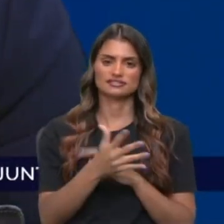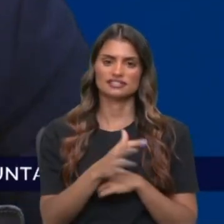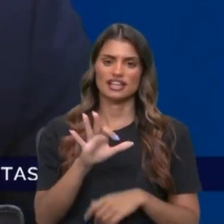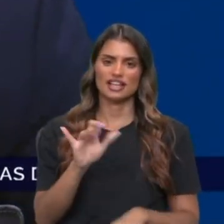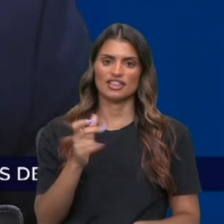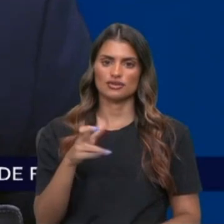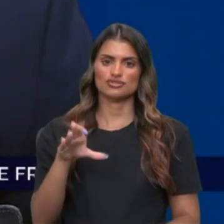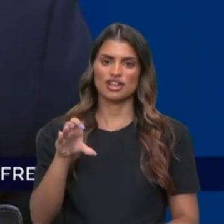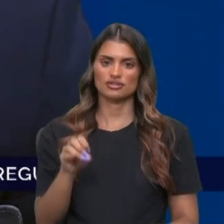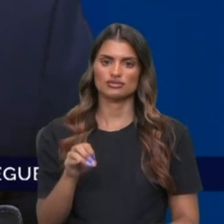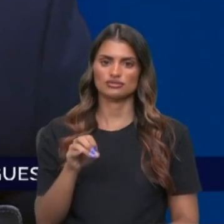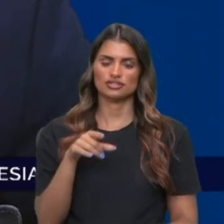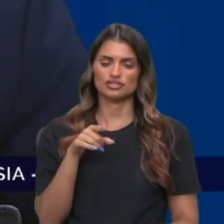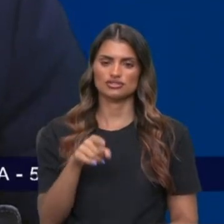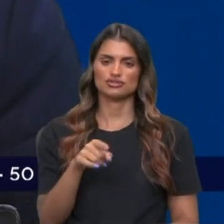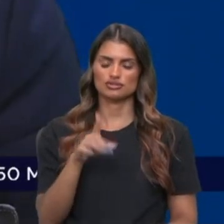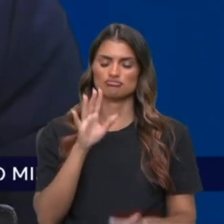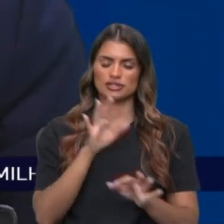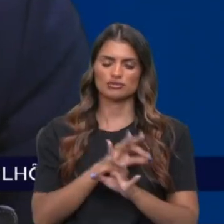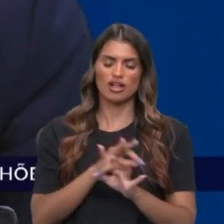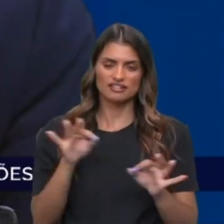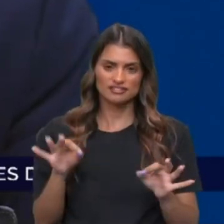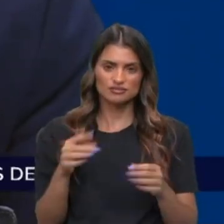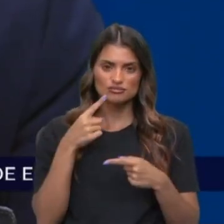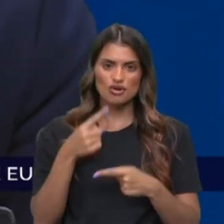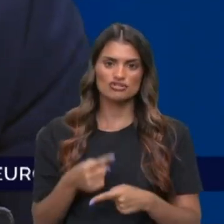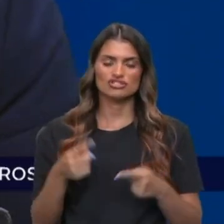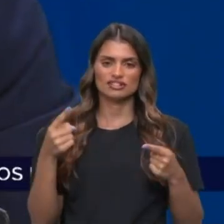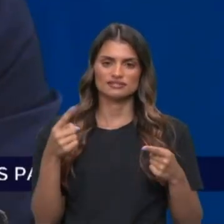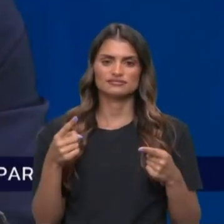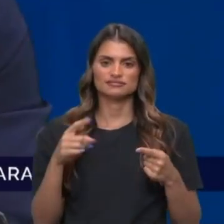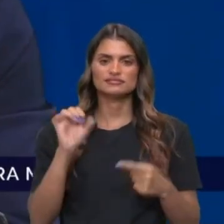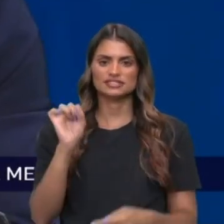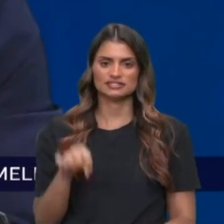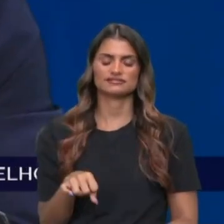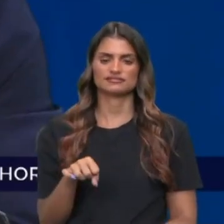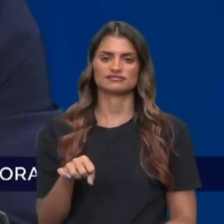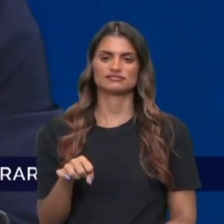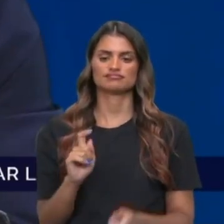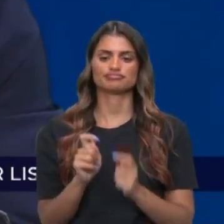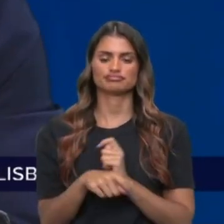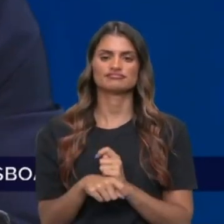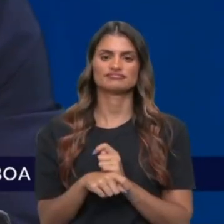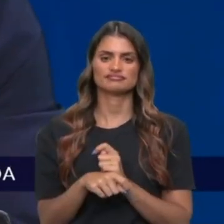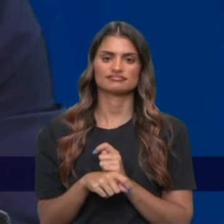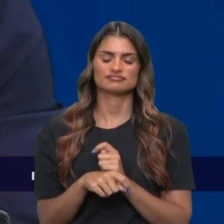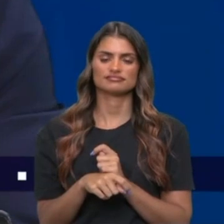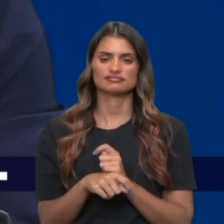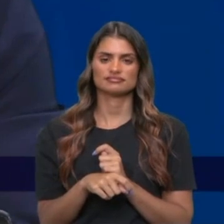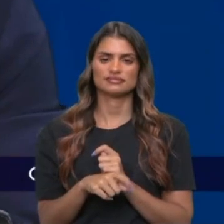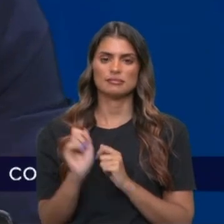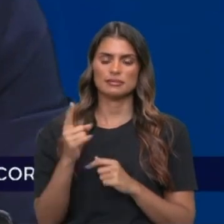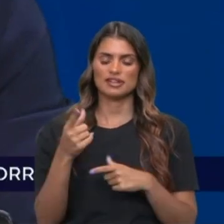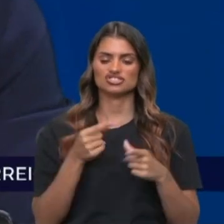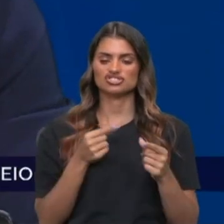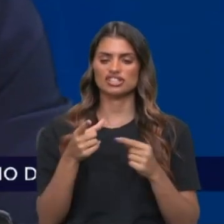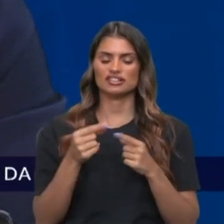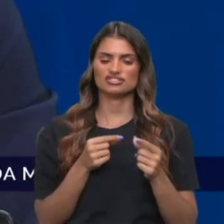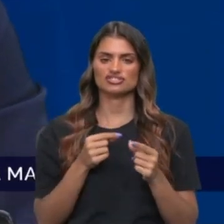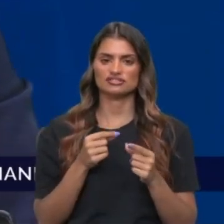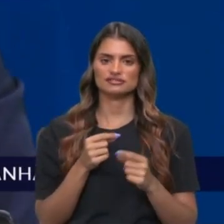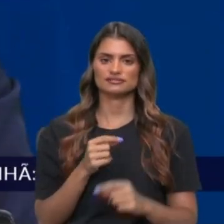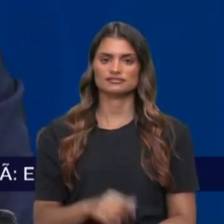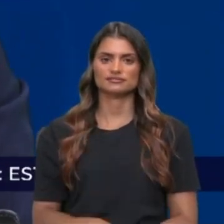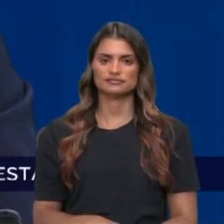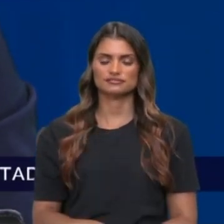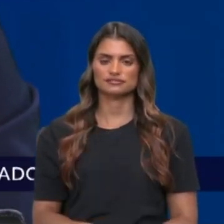hidrogênio. Isto é um resultado absolutamente extraordinário e que nos mostra então que, sim, foi transformador o aparecimento das primeiras estrelas, das primeiras galáxias.